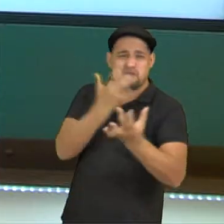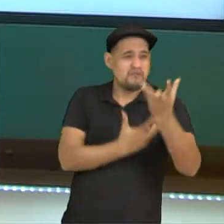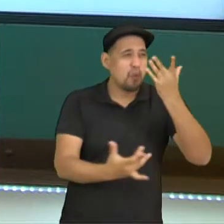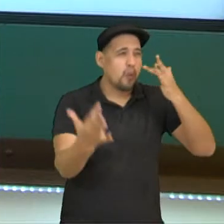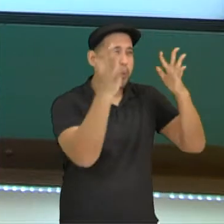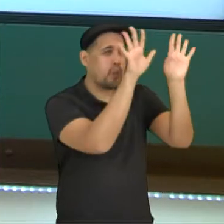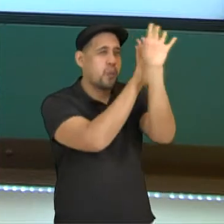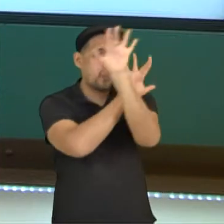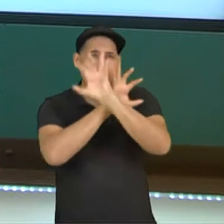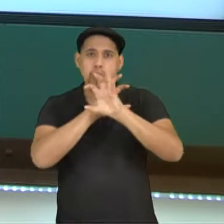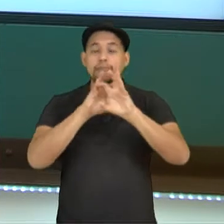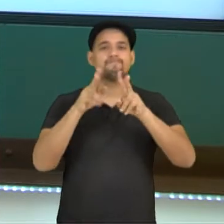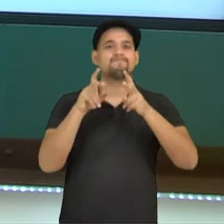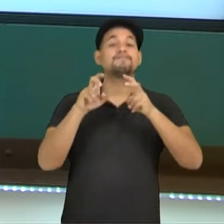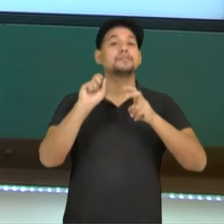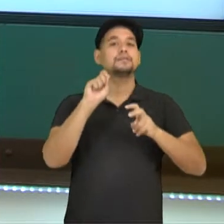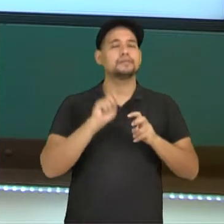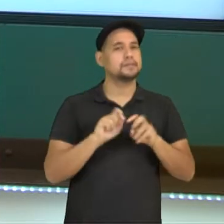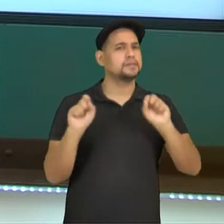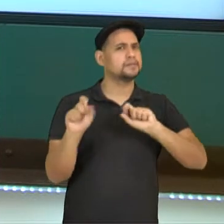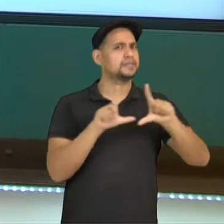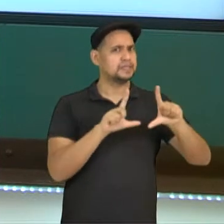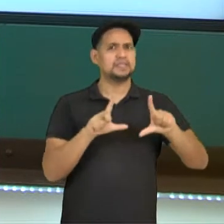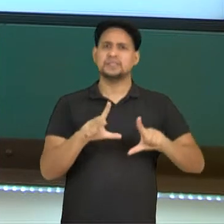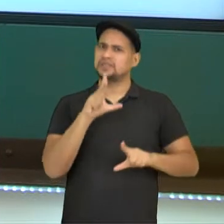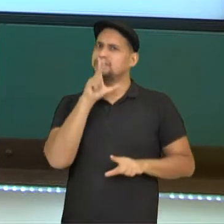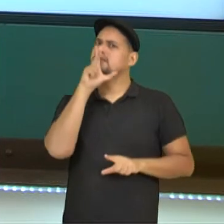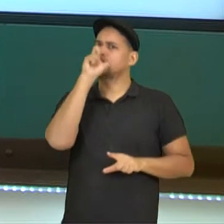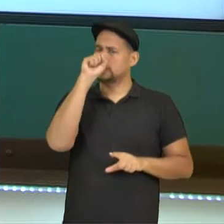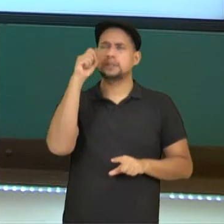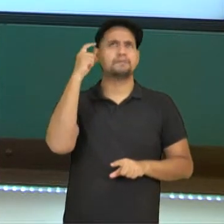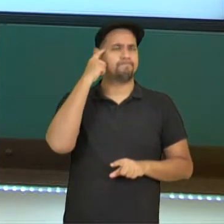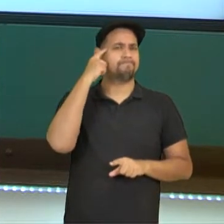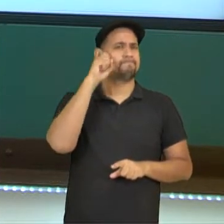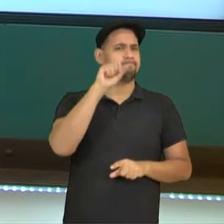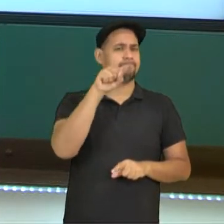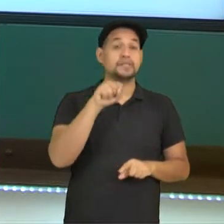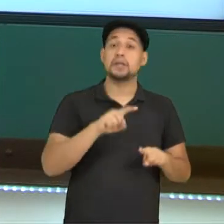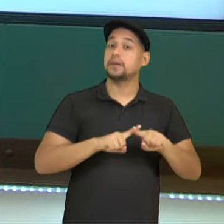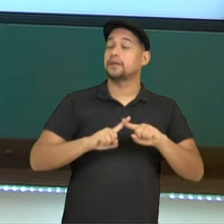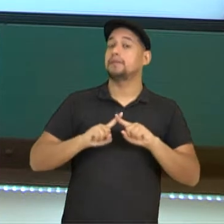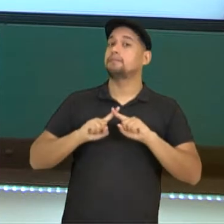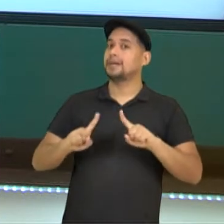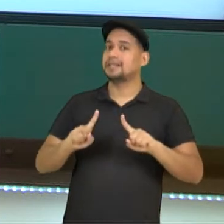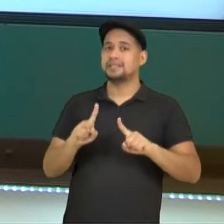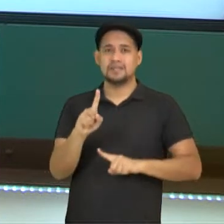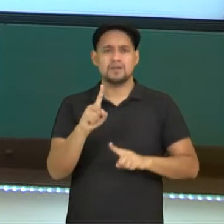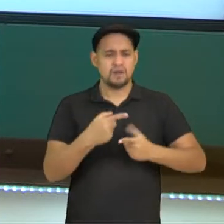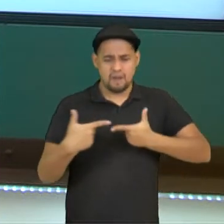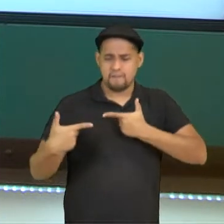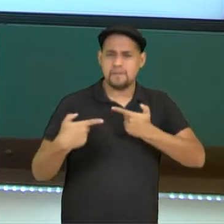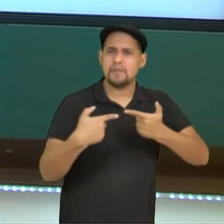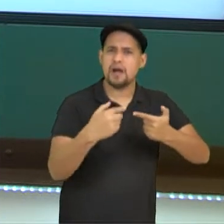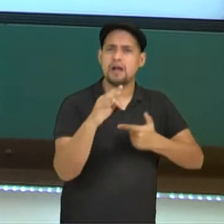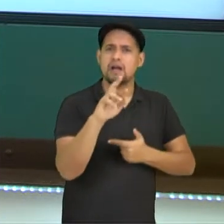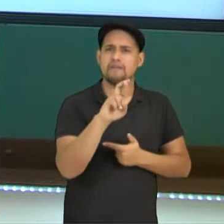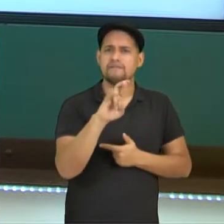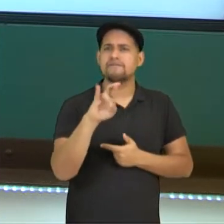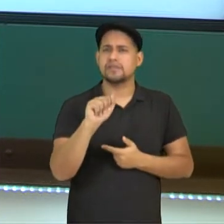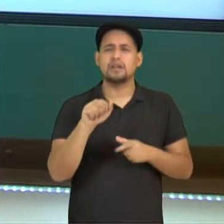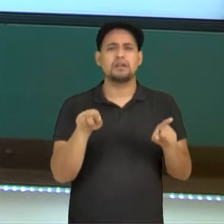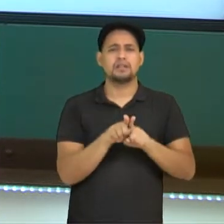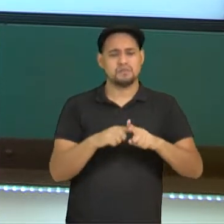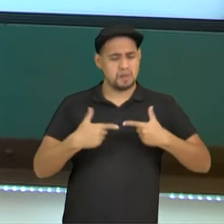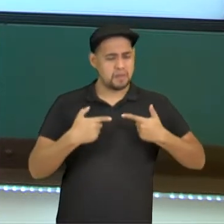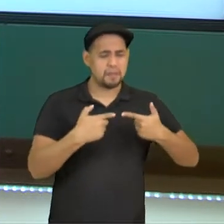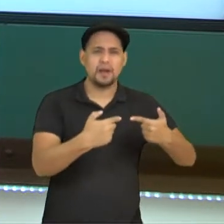fumaça. Repare que são imagens quentes, a gente pode dizer. Porém, uma guerra fria, uma guerra